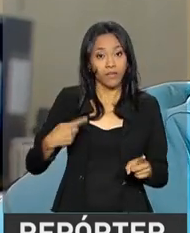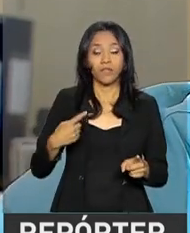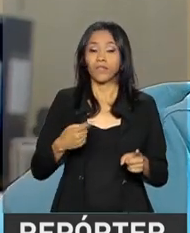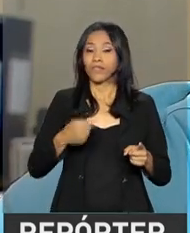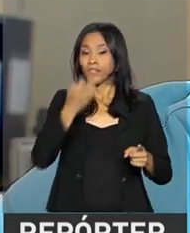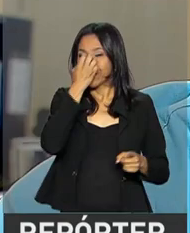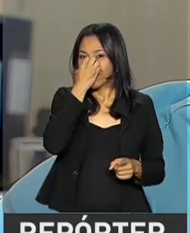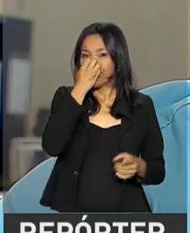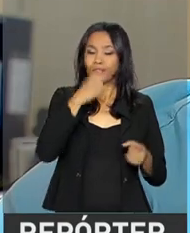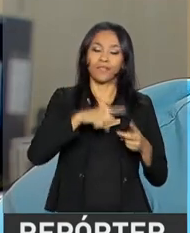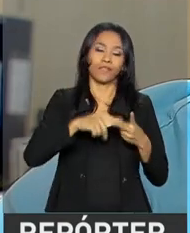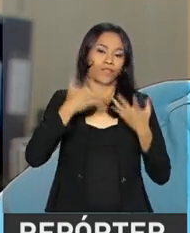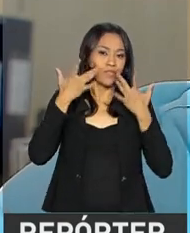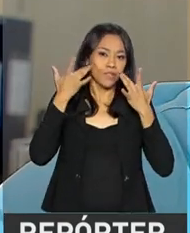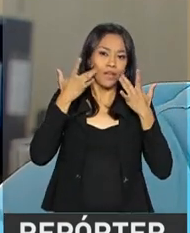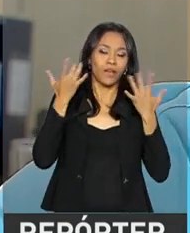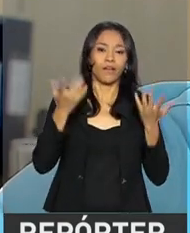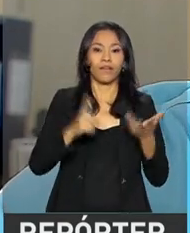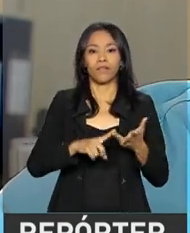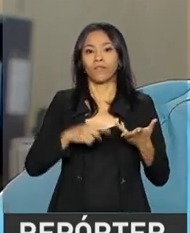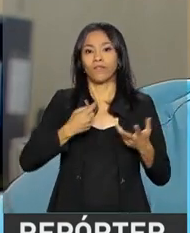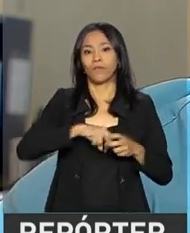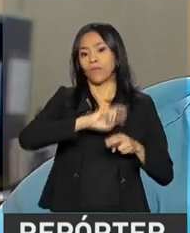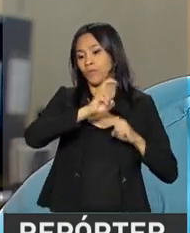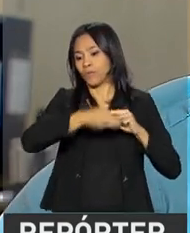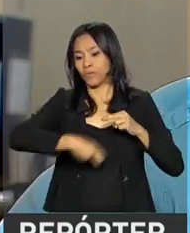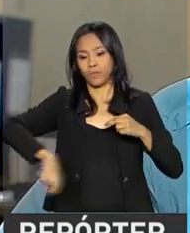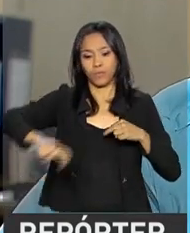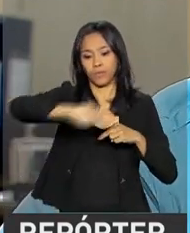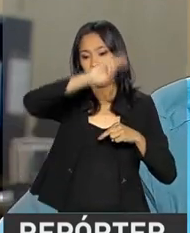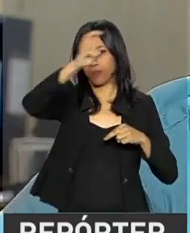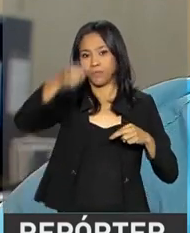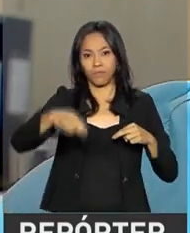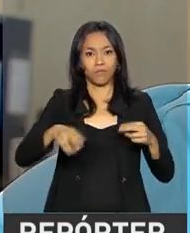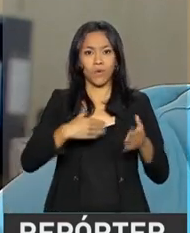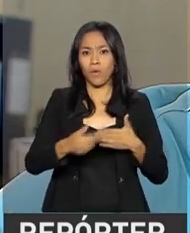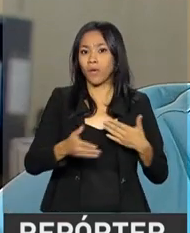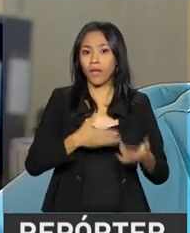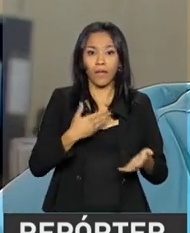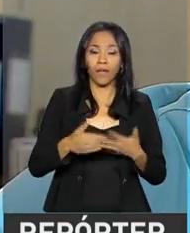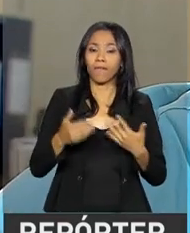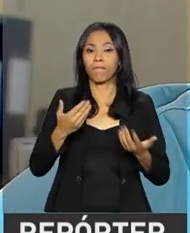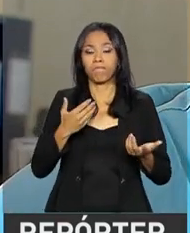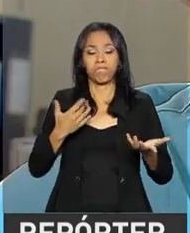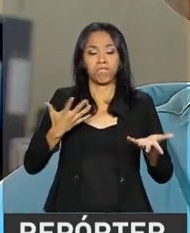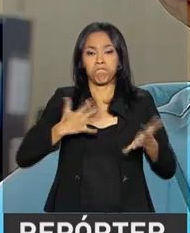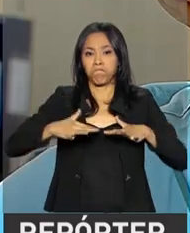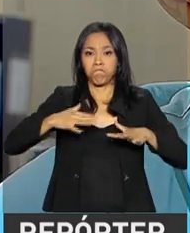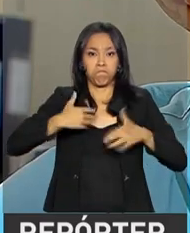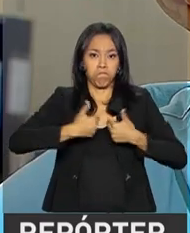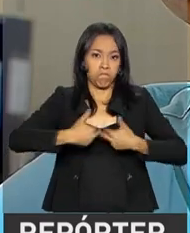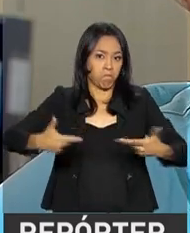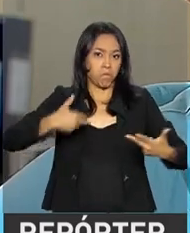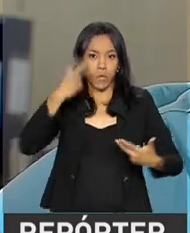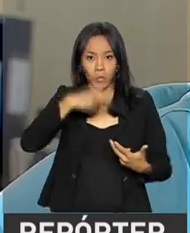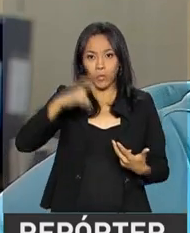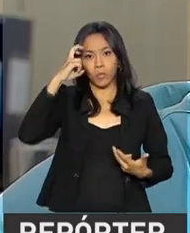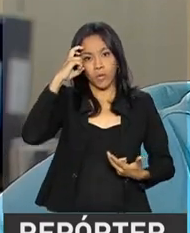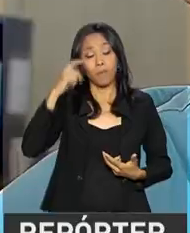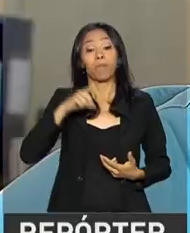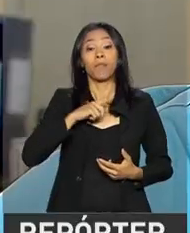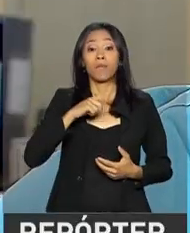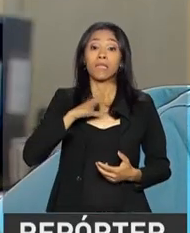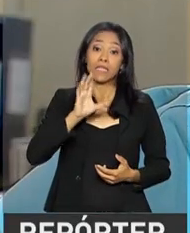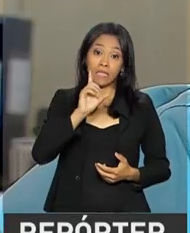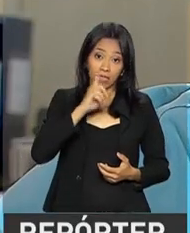cinema no teatro e no parque de diversão em qualquer show cultural ou esportivo ele também tem direito com a identidade do